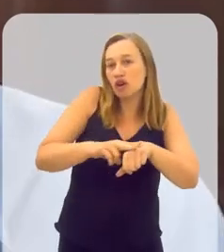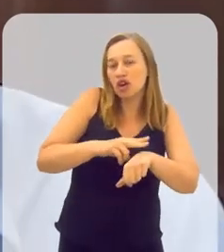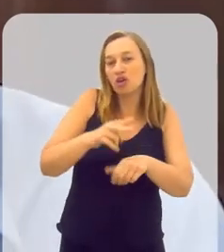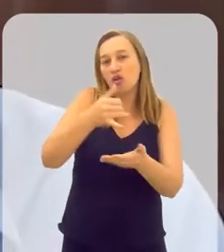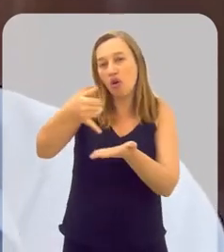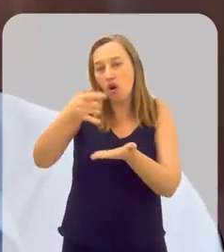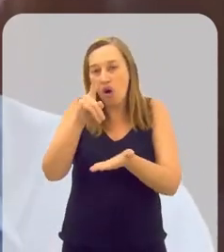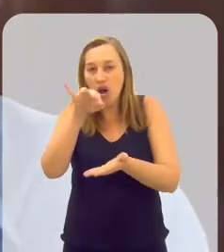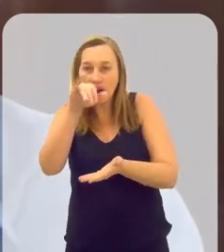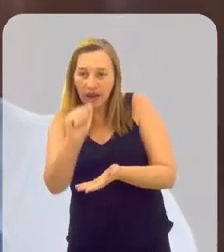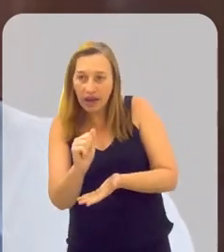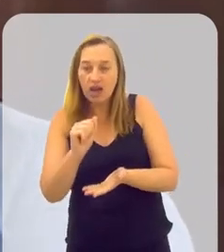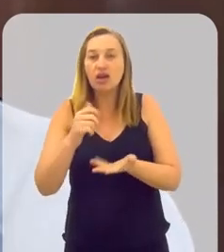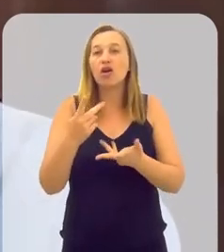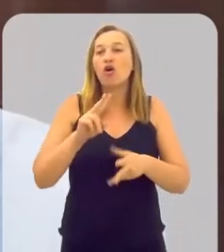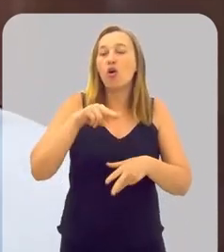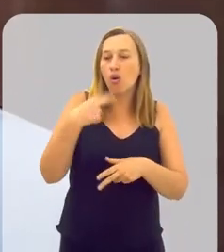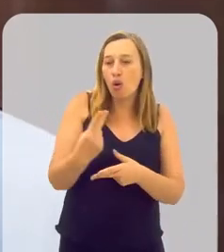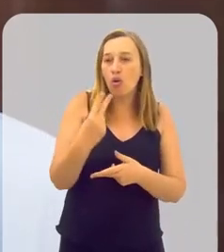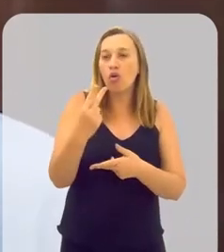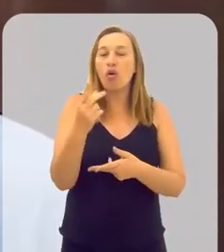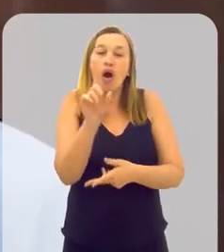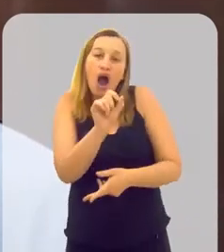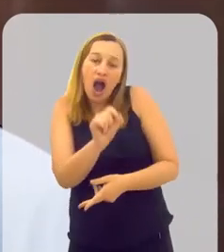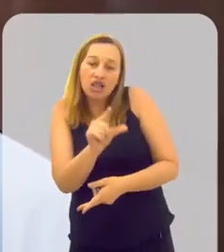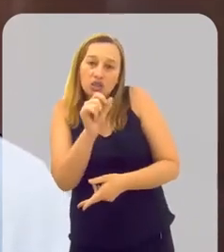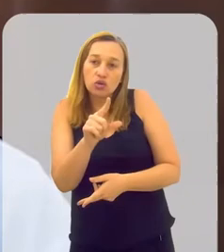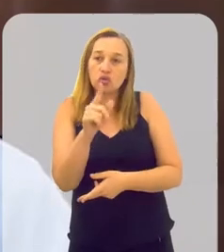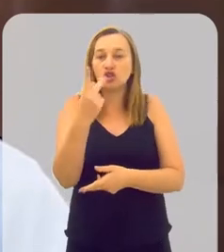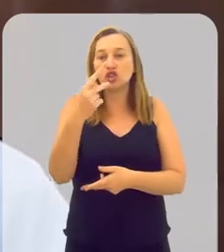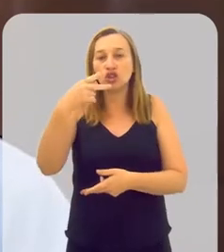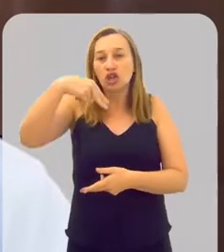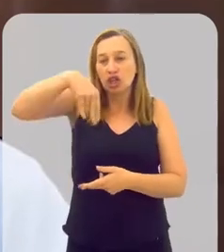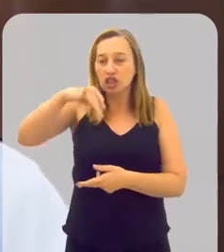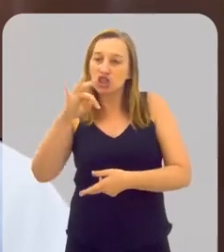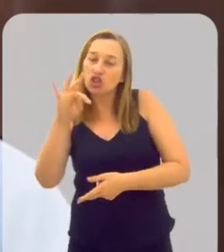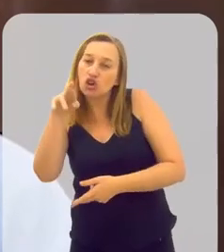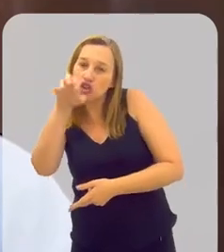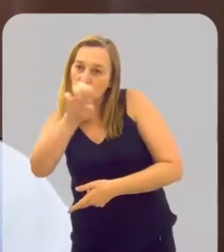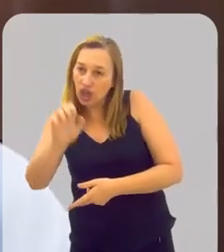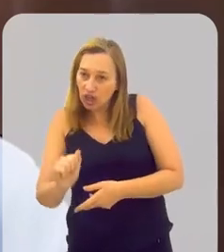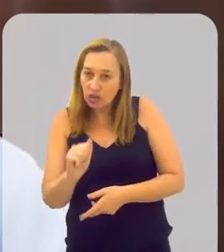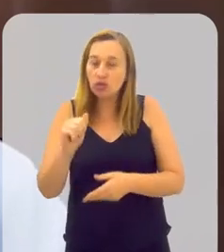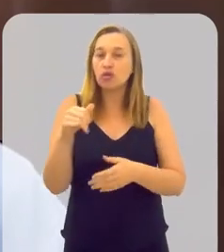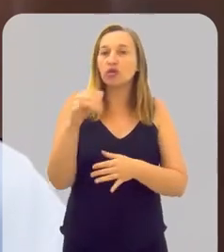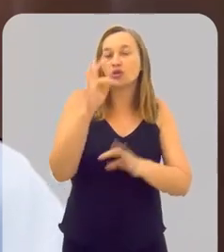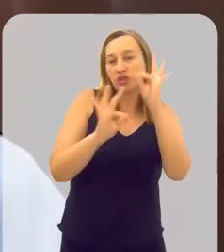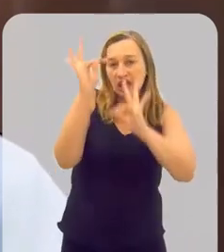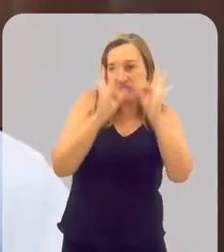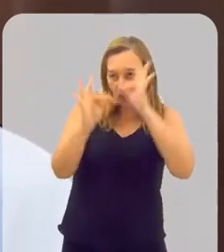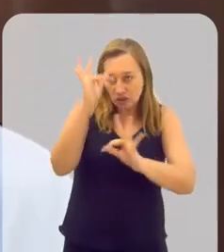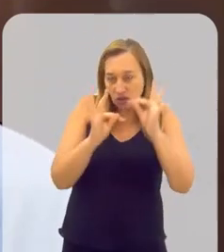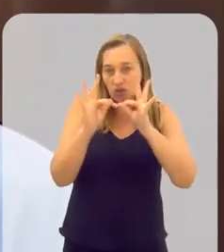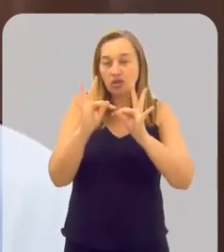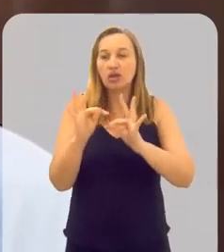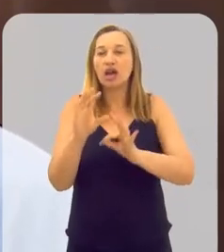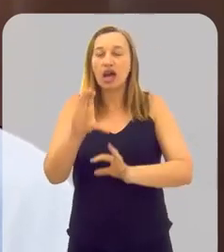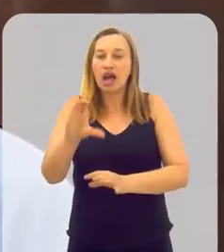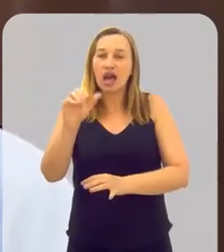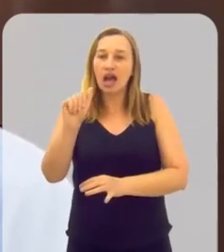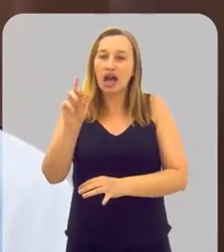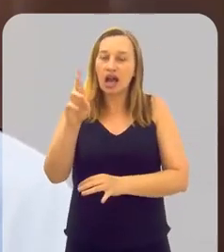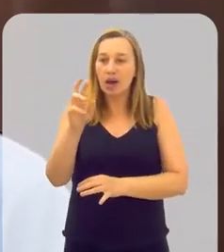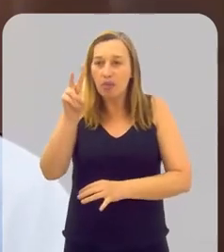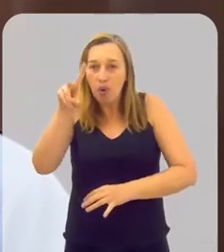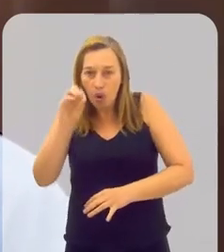com energia eólica, ou seja um hidrogênio azul, que é aquele que utiliza o gás natural com tecnologias de captura